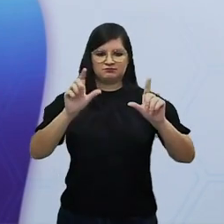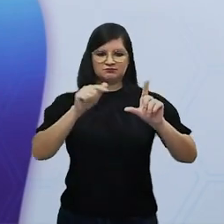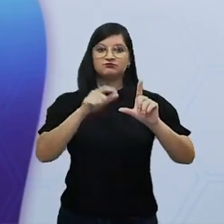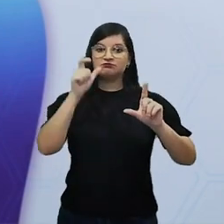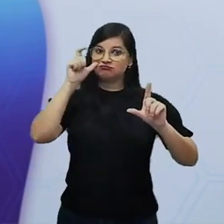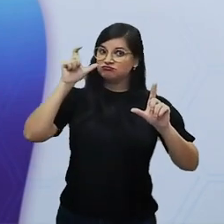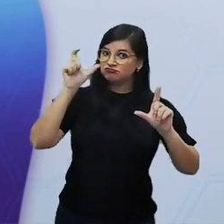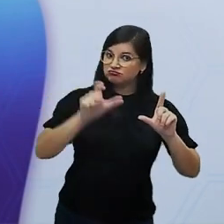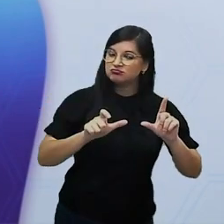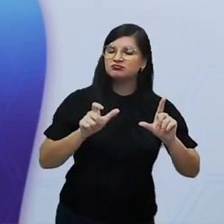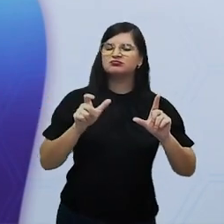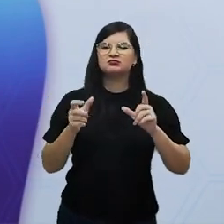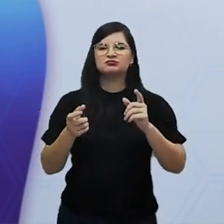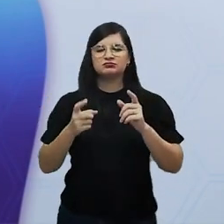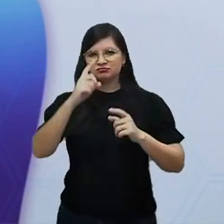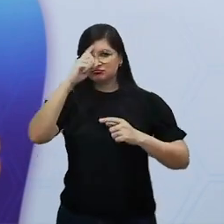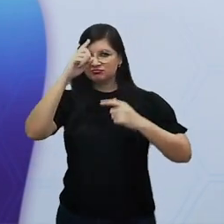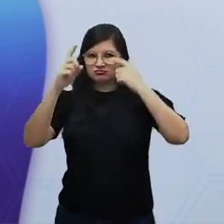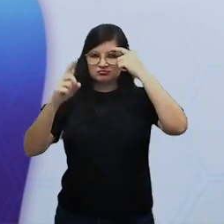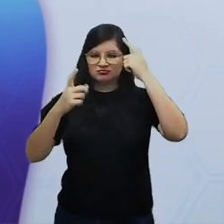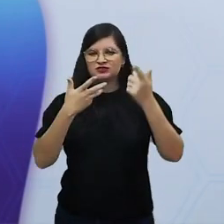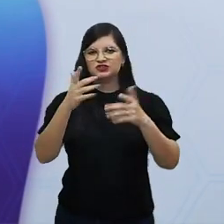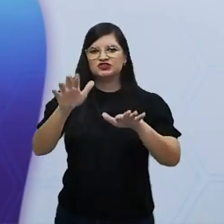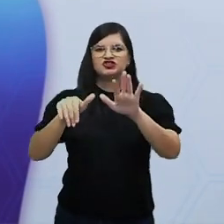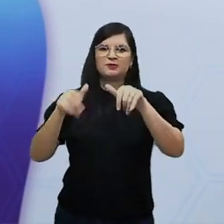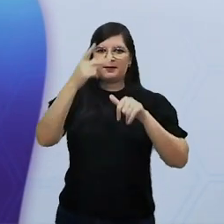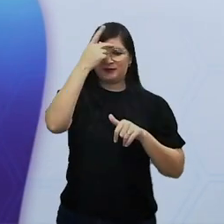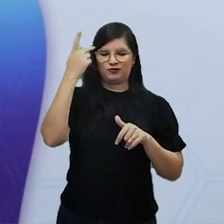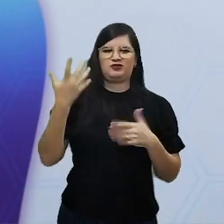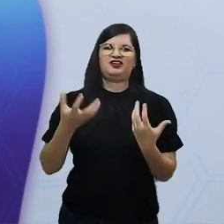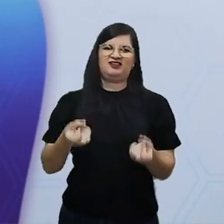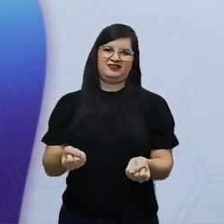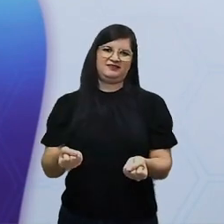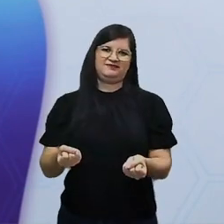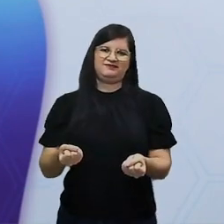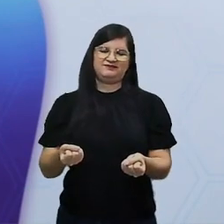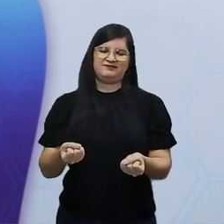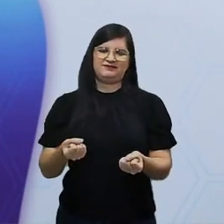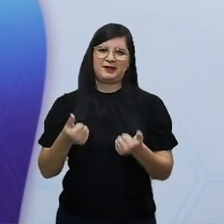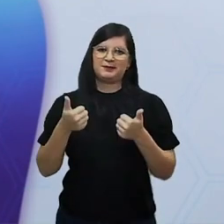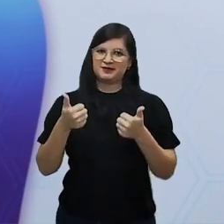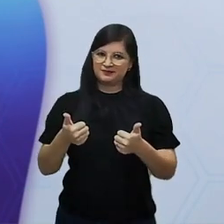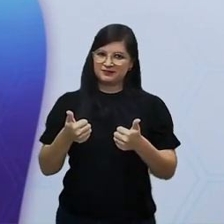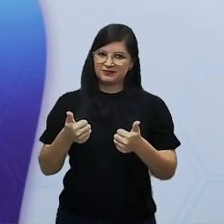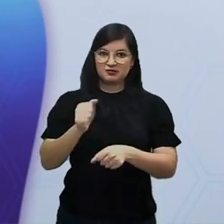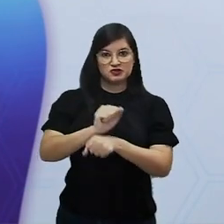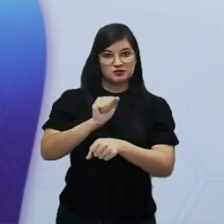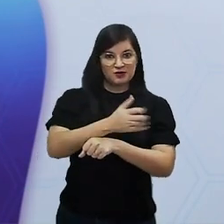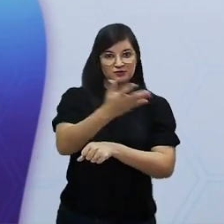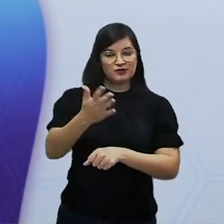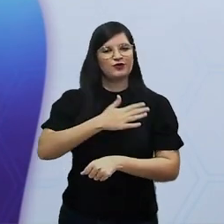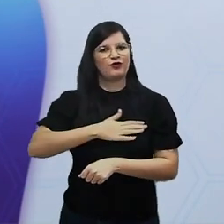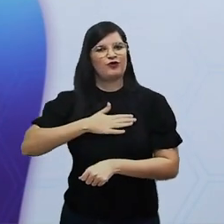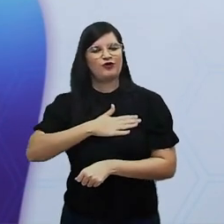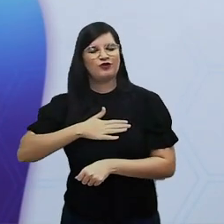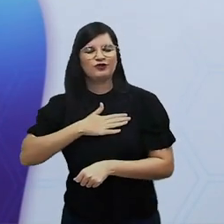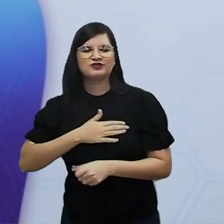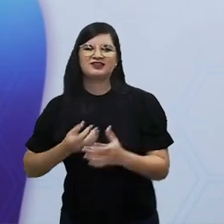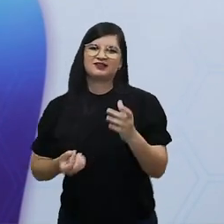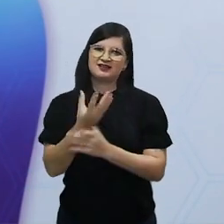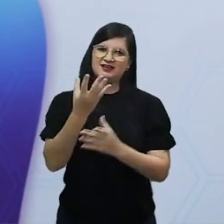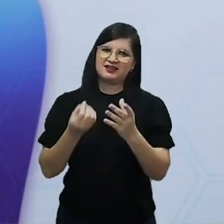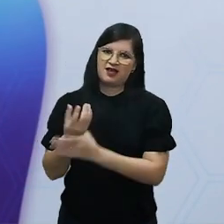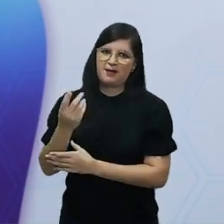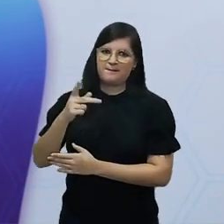muito interessante, de uma forma criativa e chamando a pessoa para ação, beleza? Bem, espero que você tenha gostado de como criar um